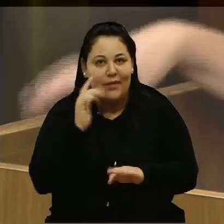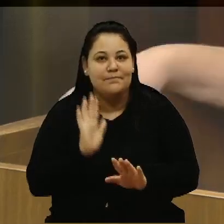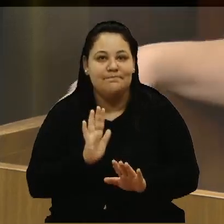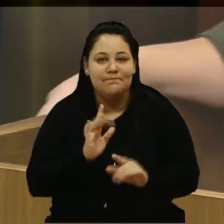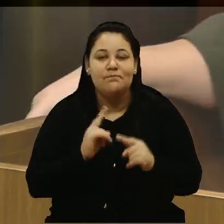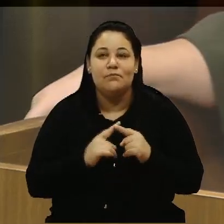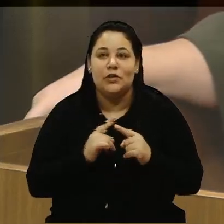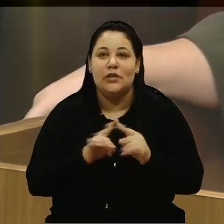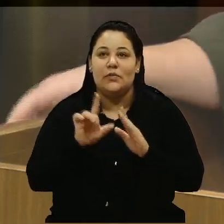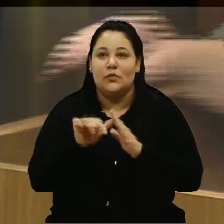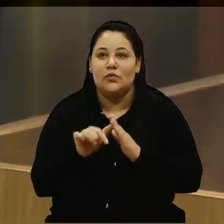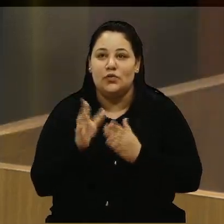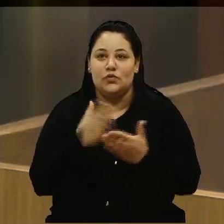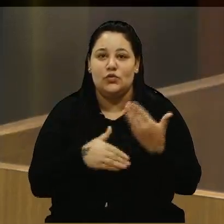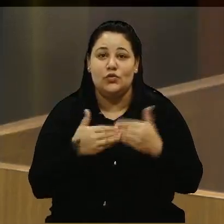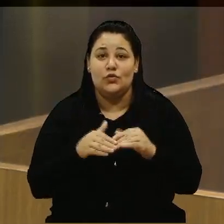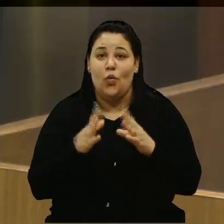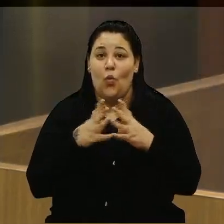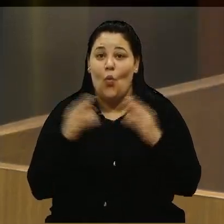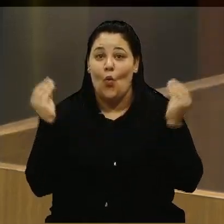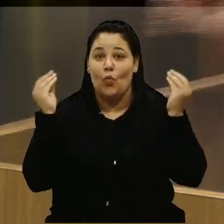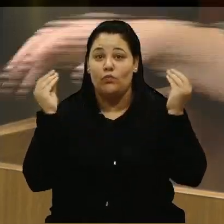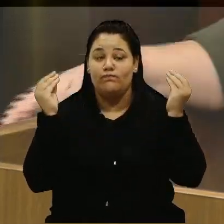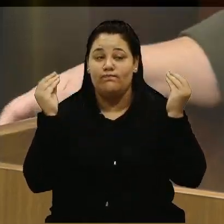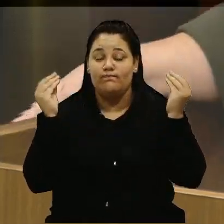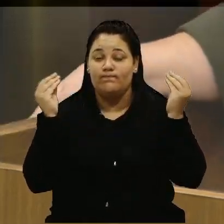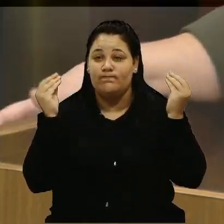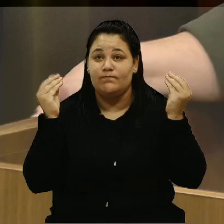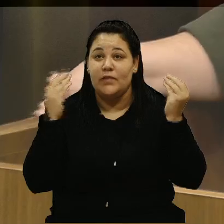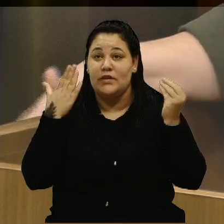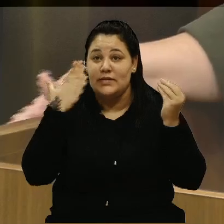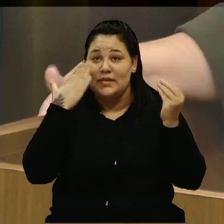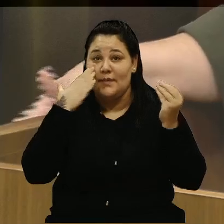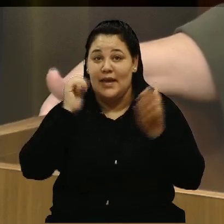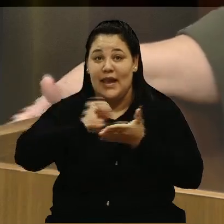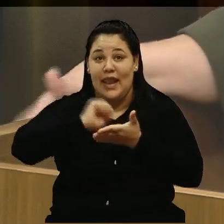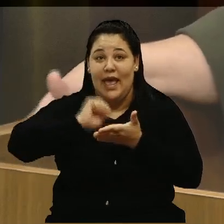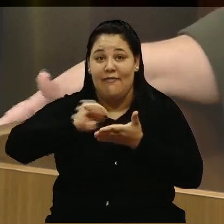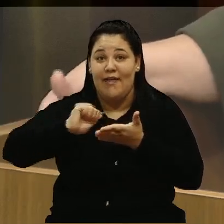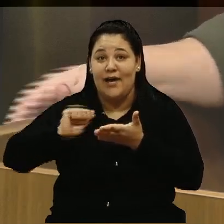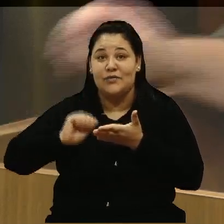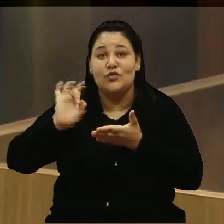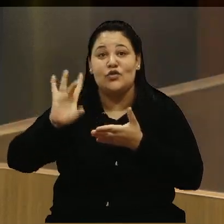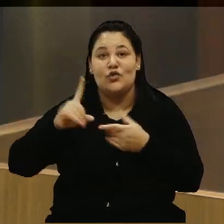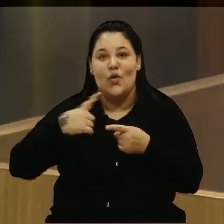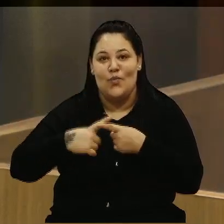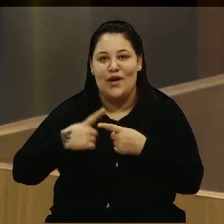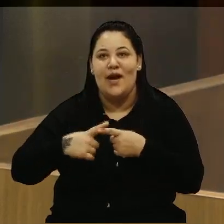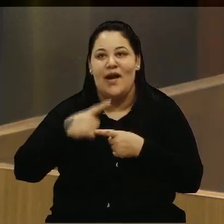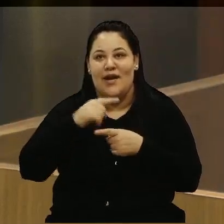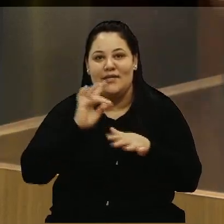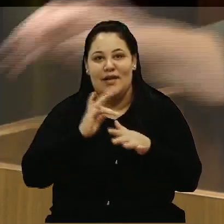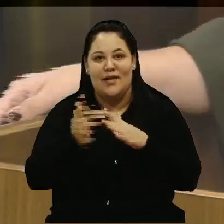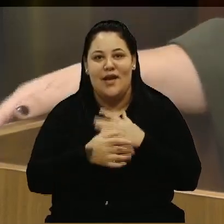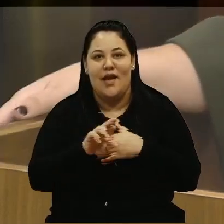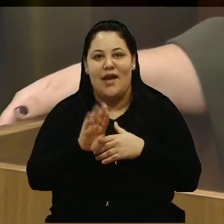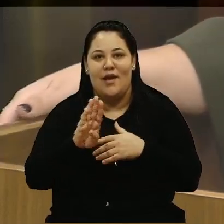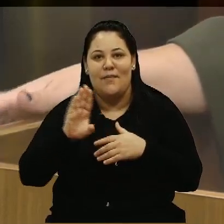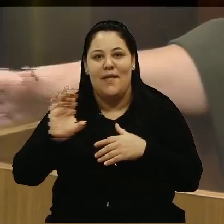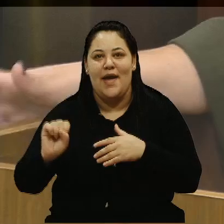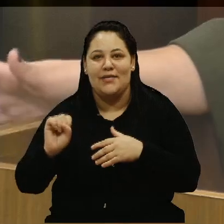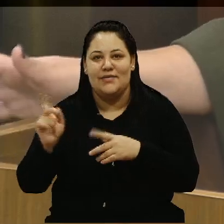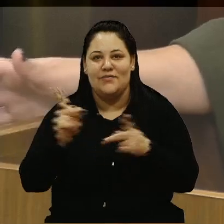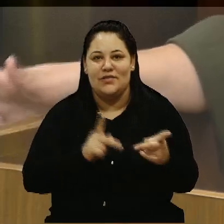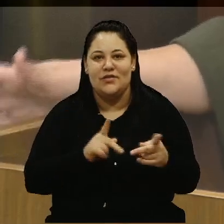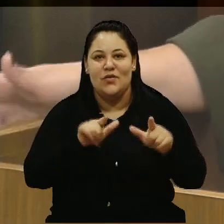vai tudo ao léu, né? A gente sabe que ele foi lavado só por causa da reportagem da RBS que ia no local.